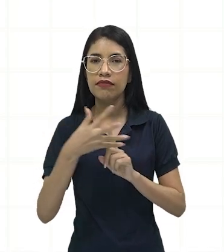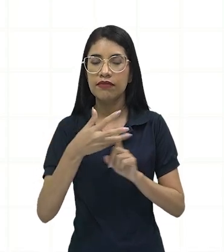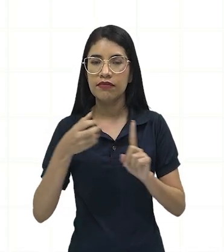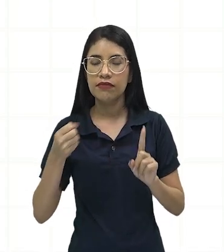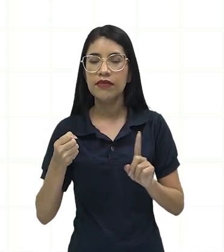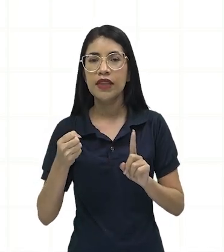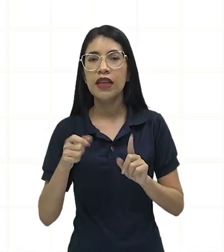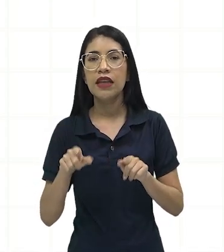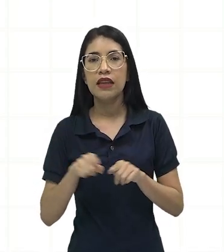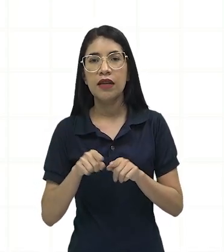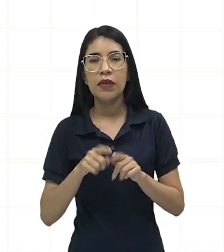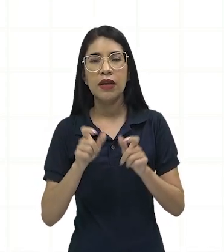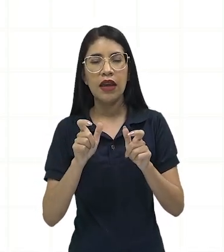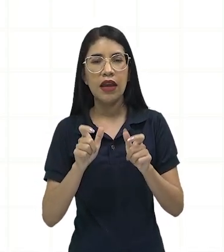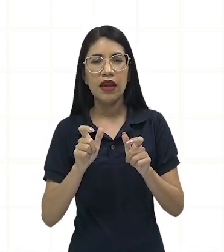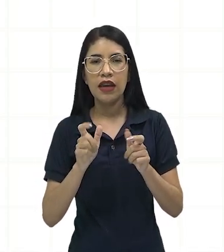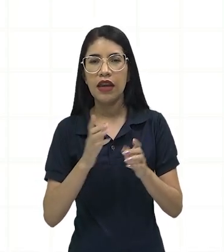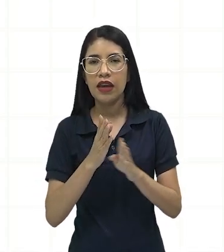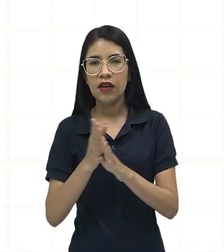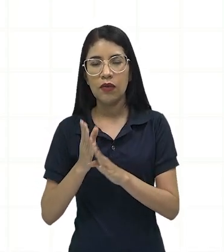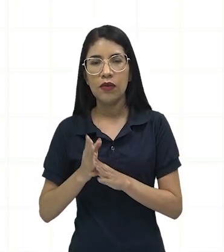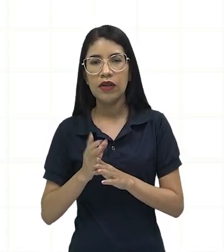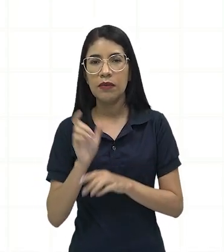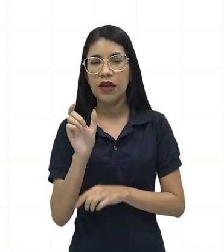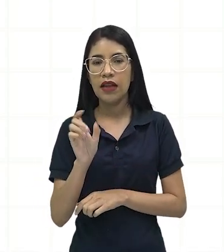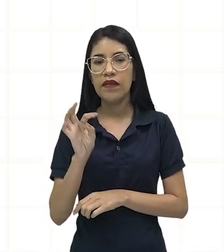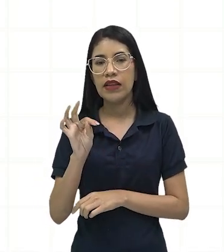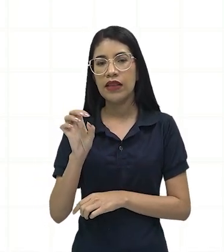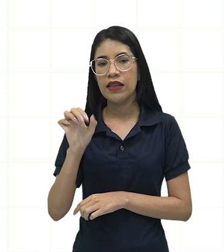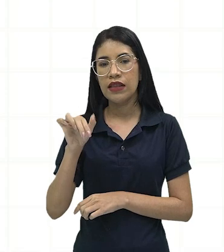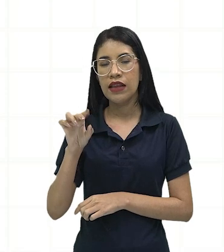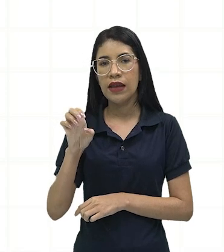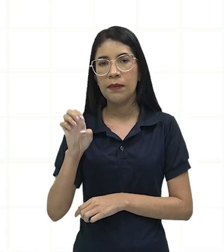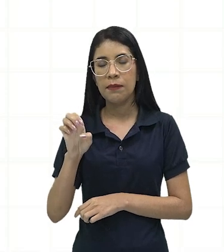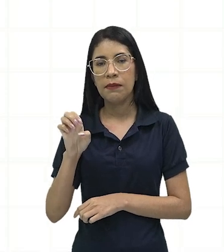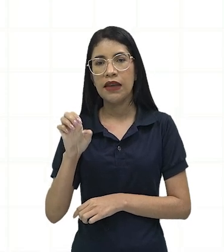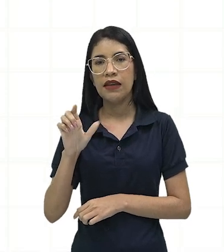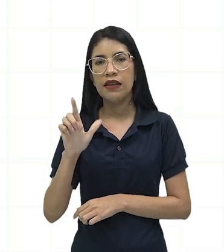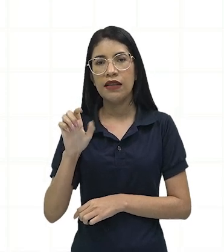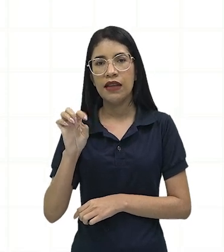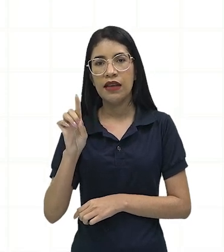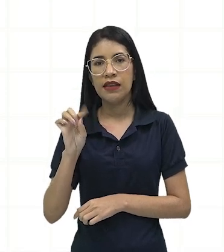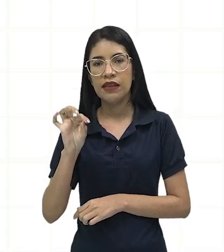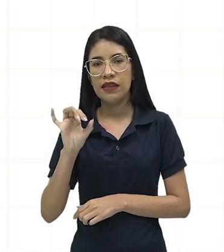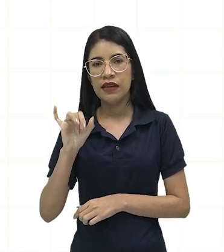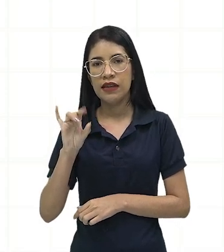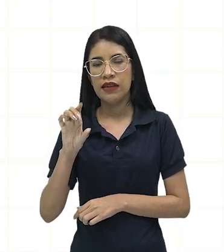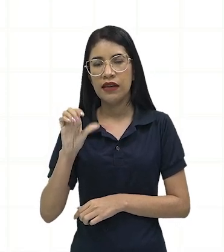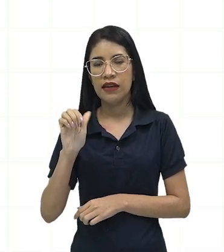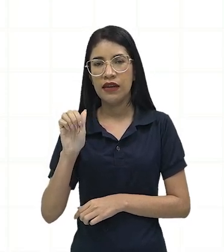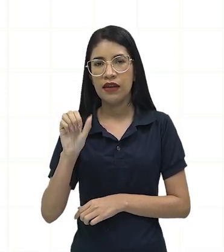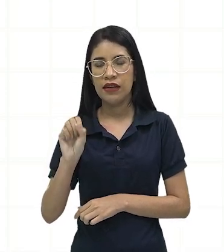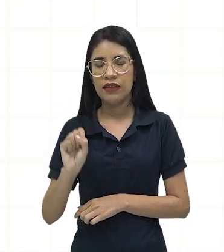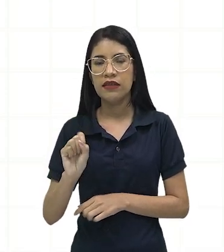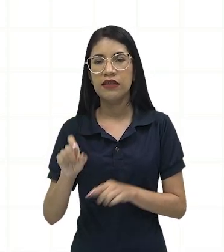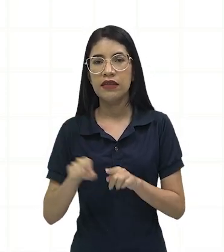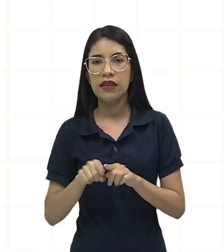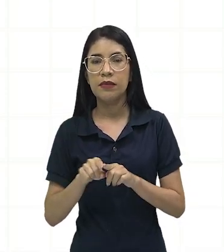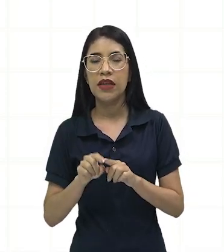também em alguns lugares o termo termoelétricas, tá? E aqui nós temos a queima